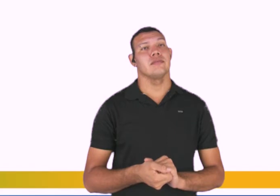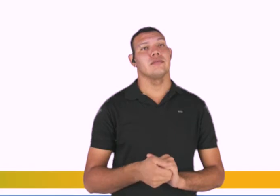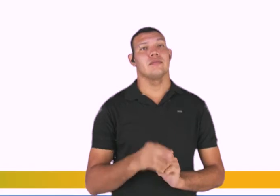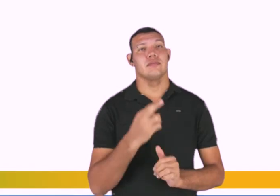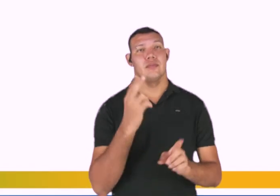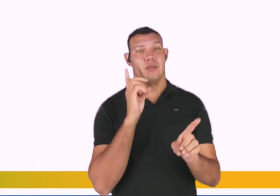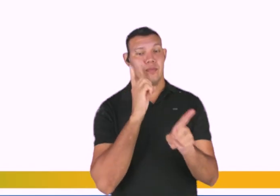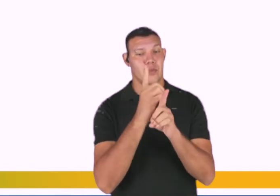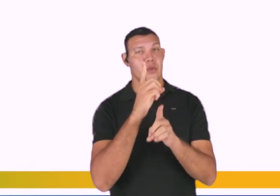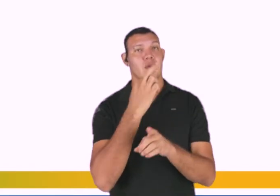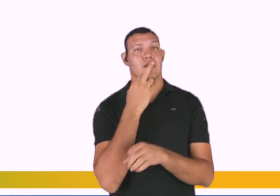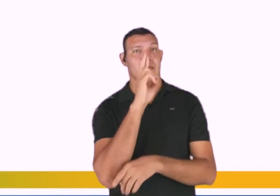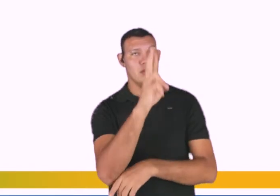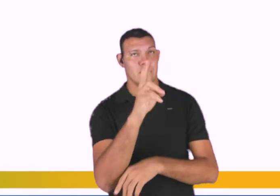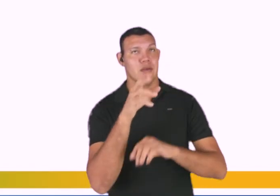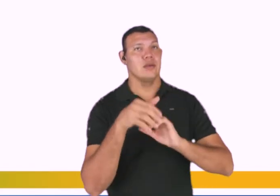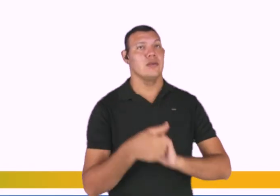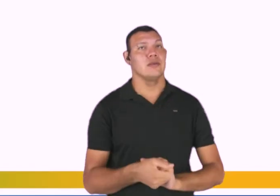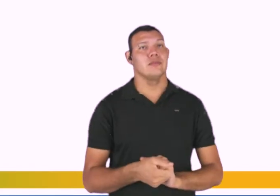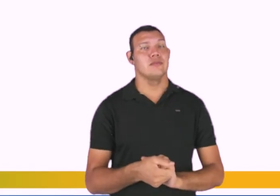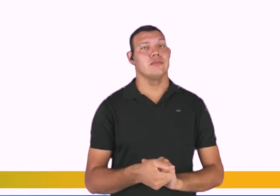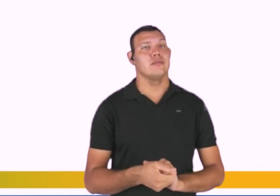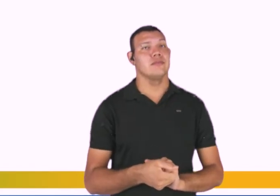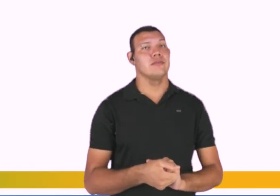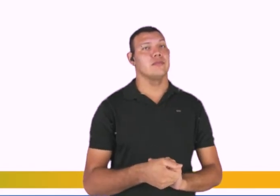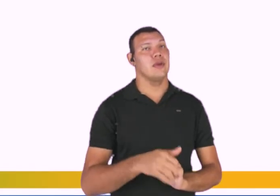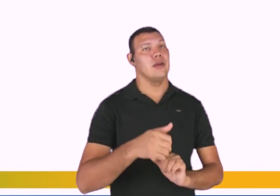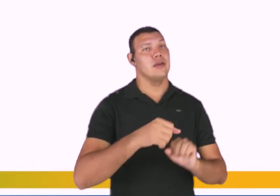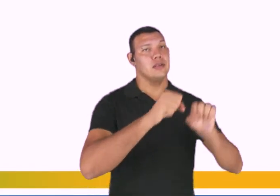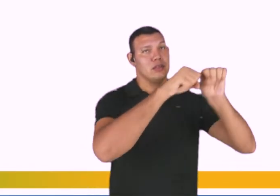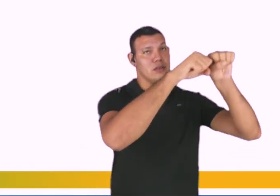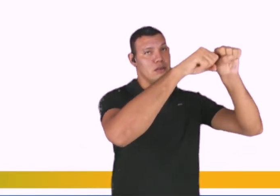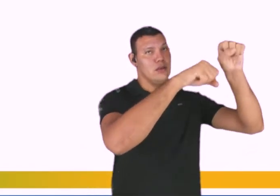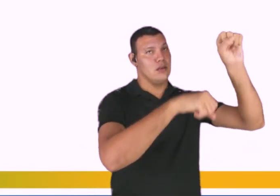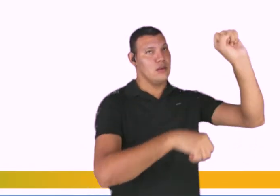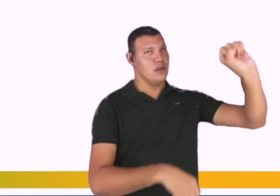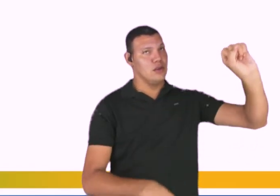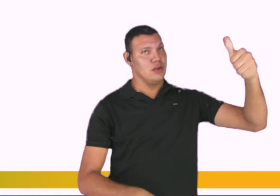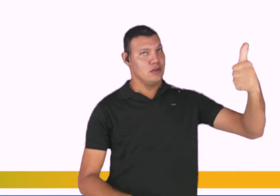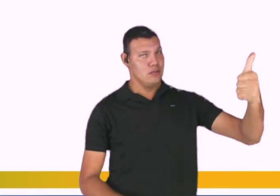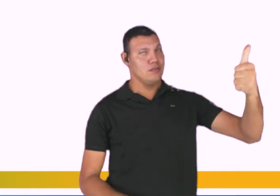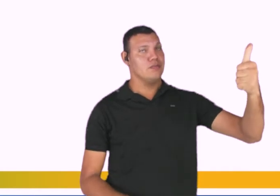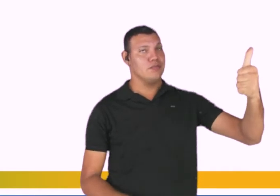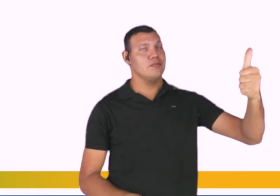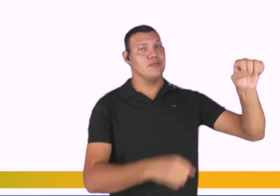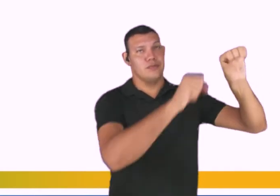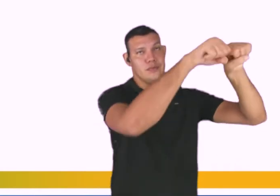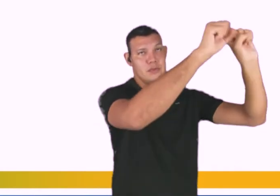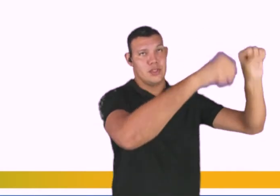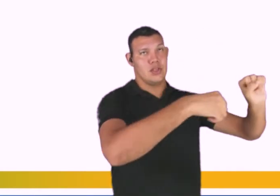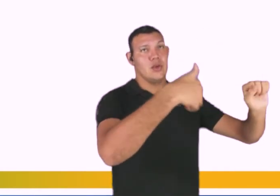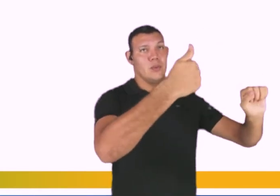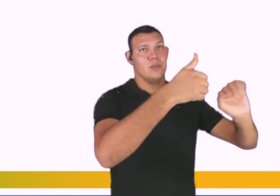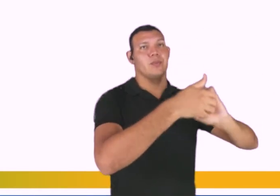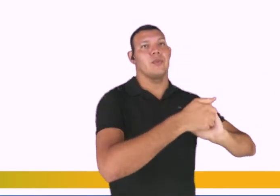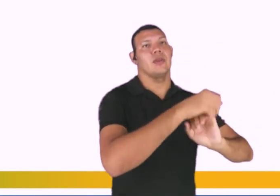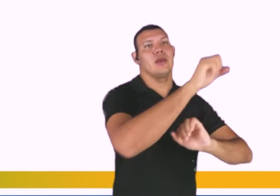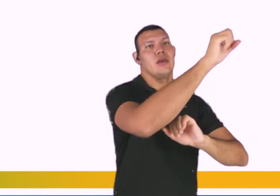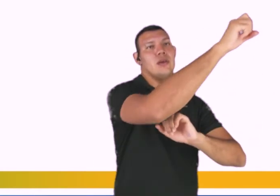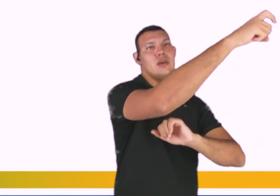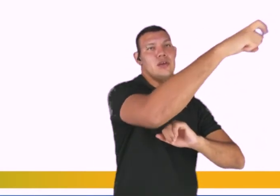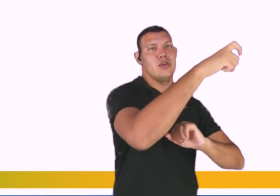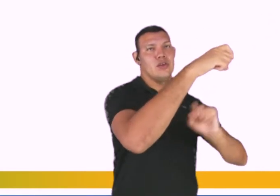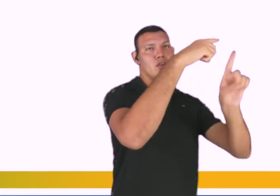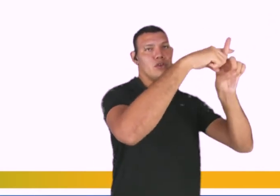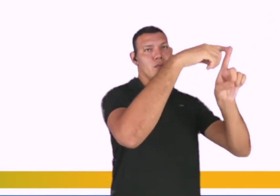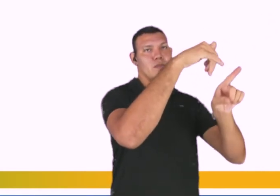ordenado. Então, vamos ao primeiro sistema. X mais y igual a 10, na primeira equação. Na segunda